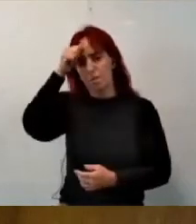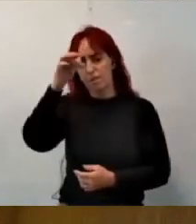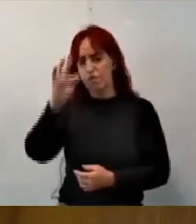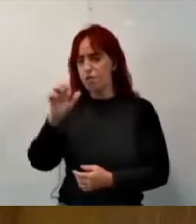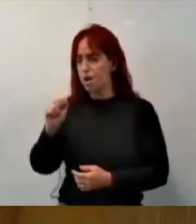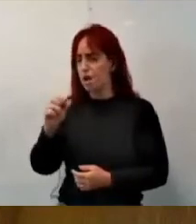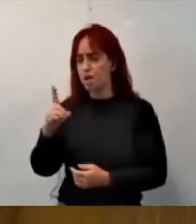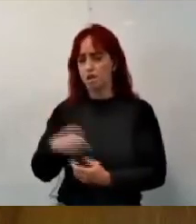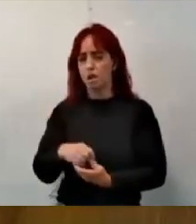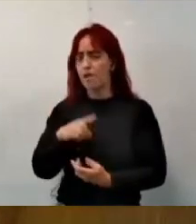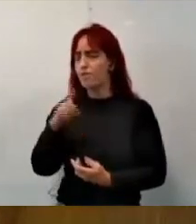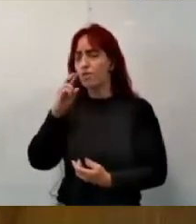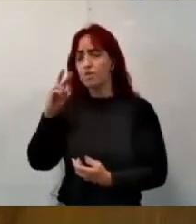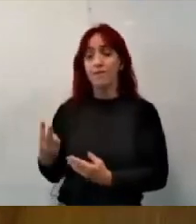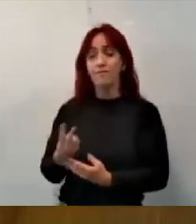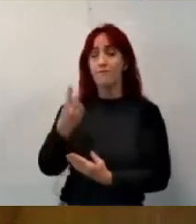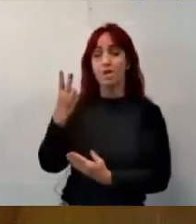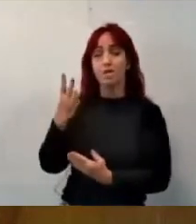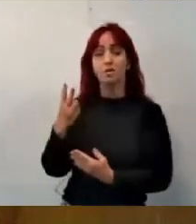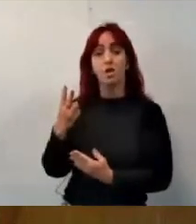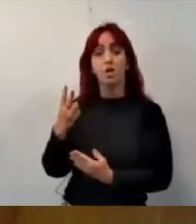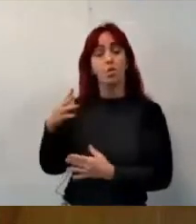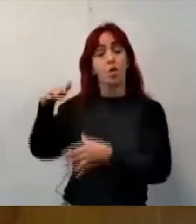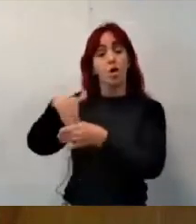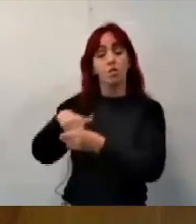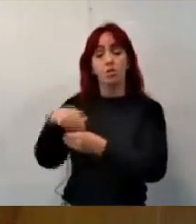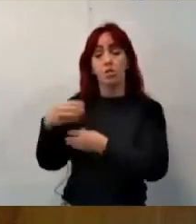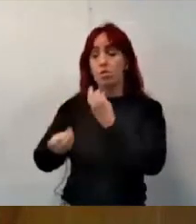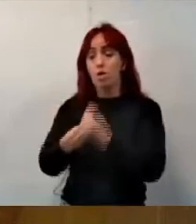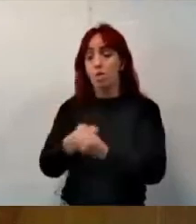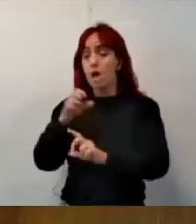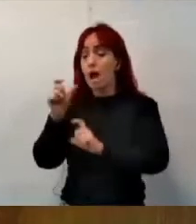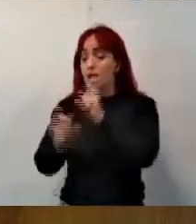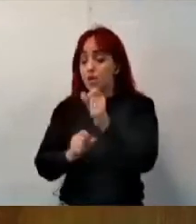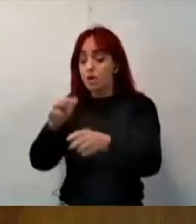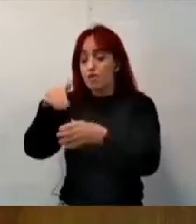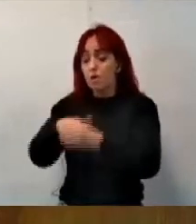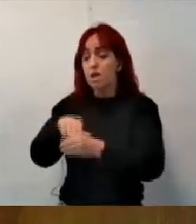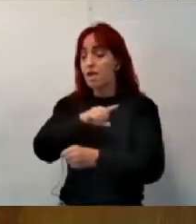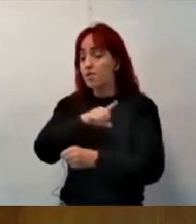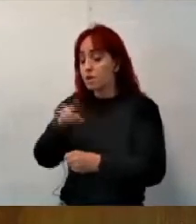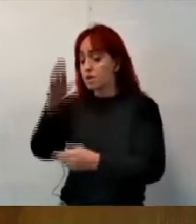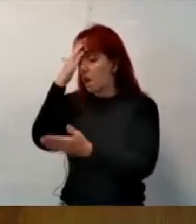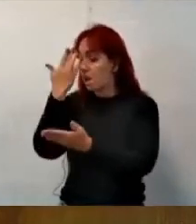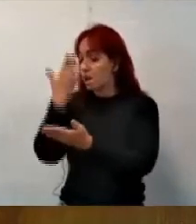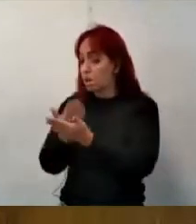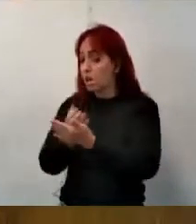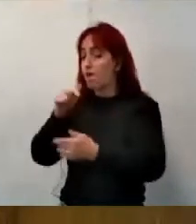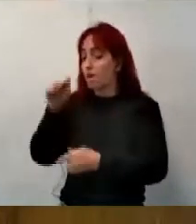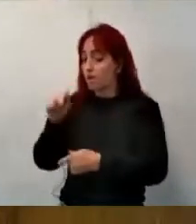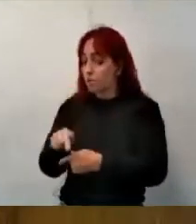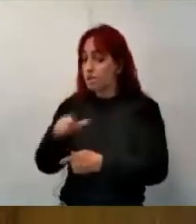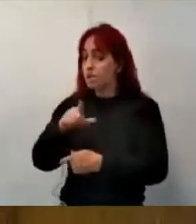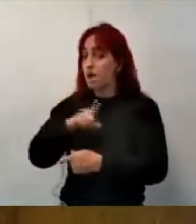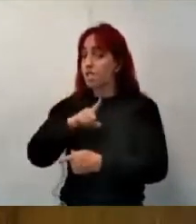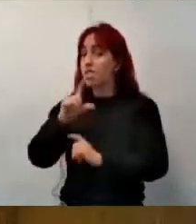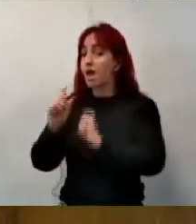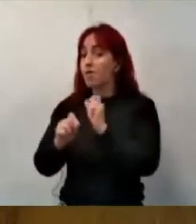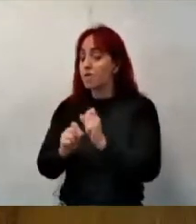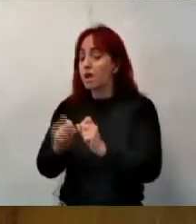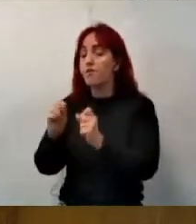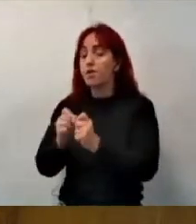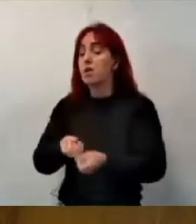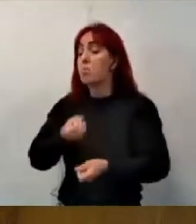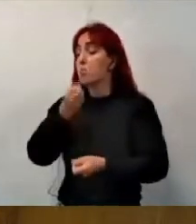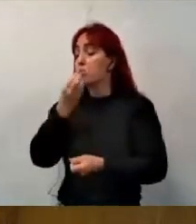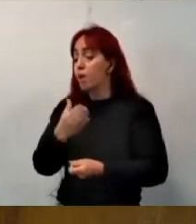que votarem você votar acreditando que você então estava fazendo uma boa gestão agora por que que você tem que alterar então